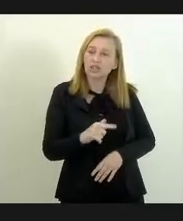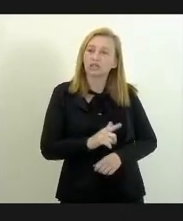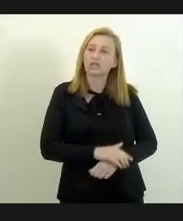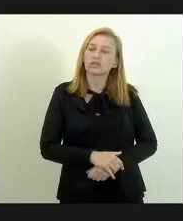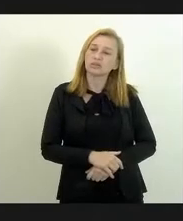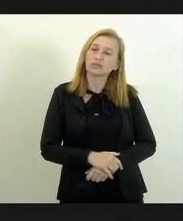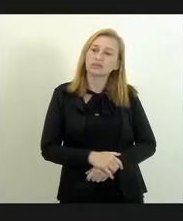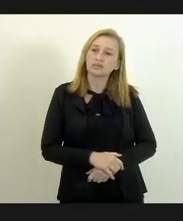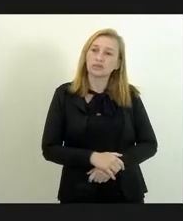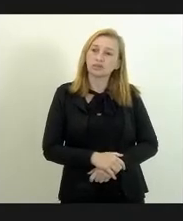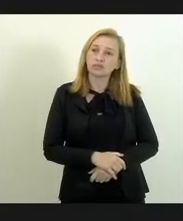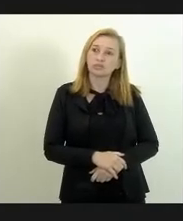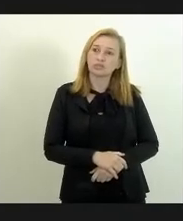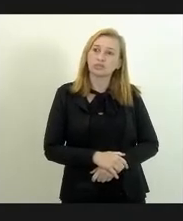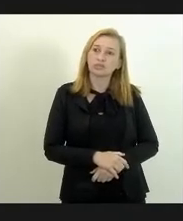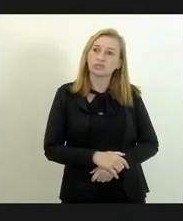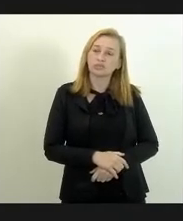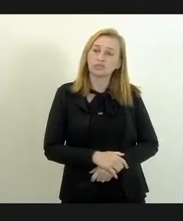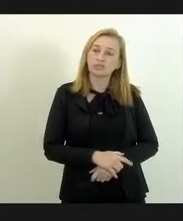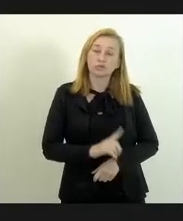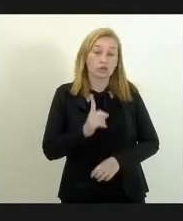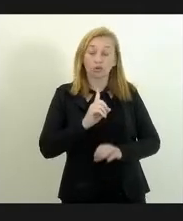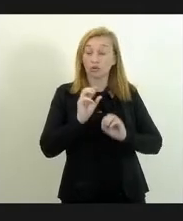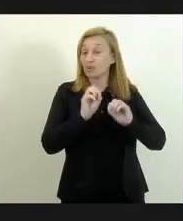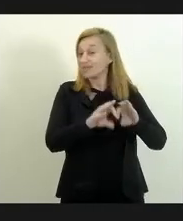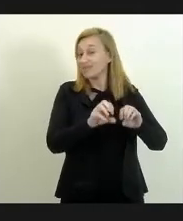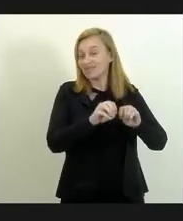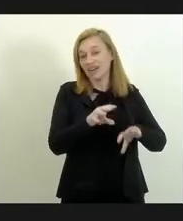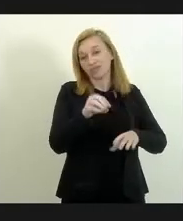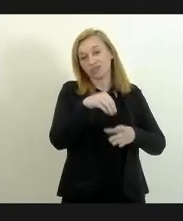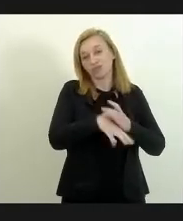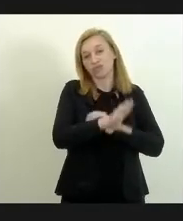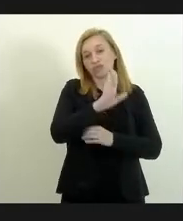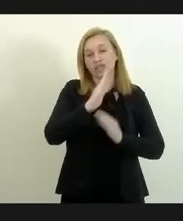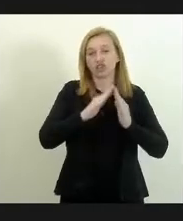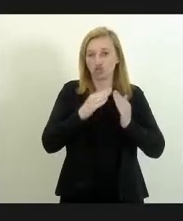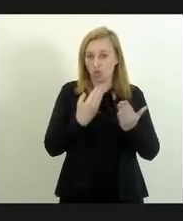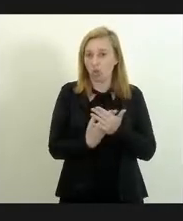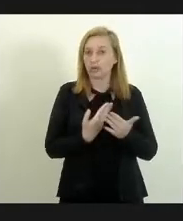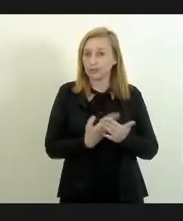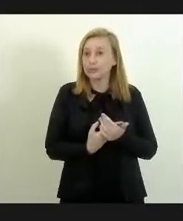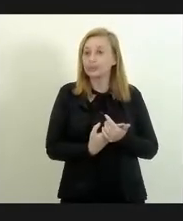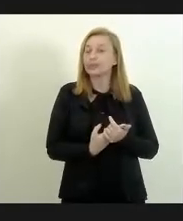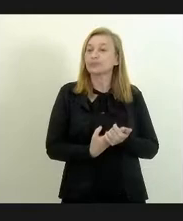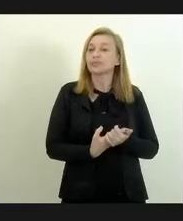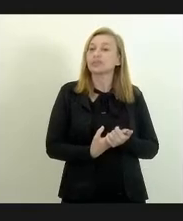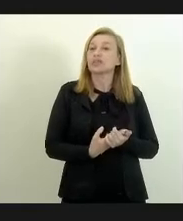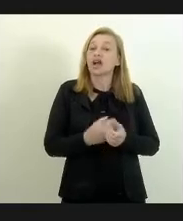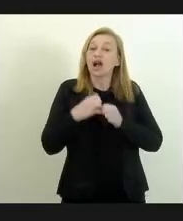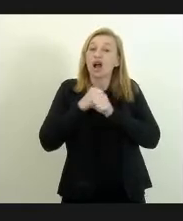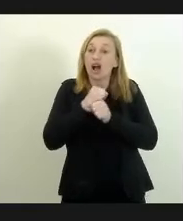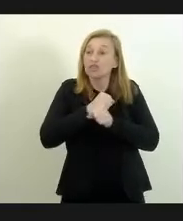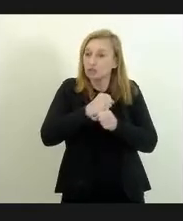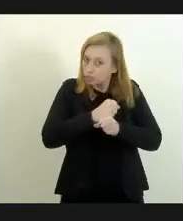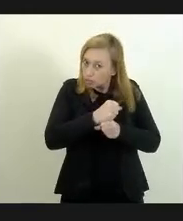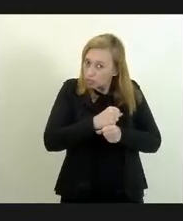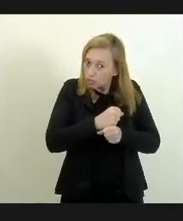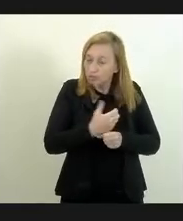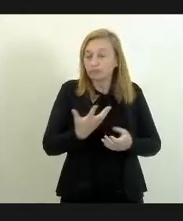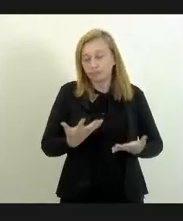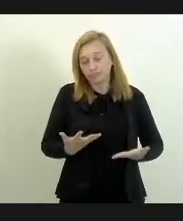negros não são ensinados nas escolas. A gente passou aí décadas